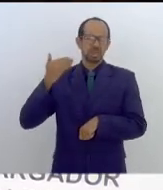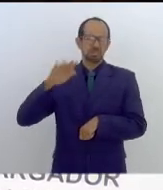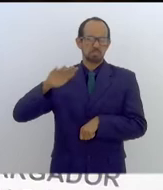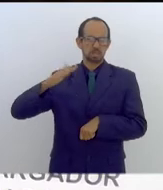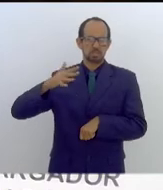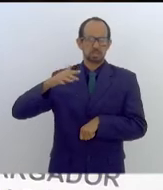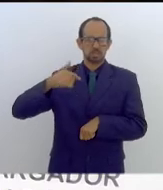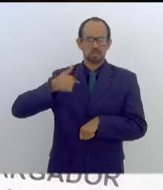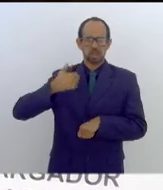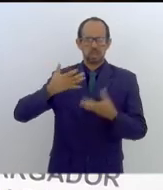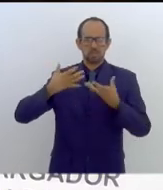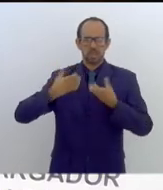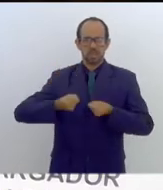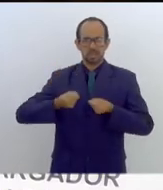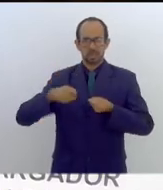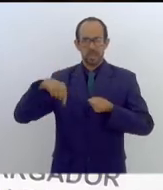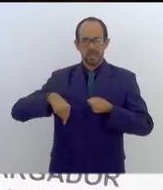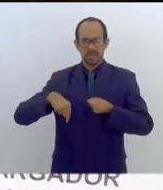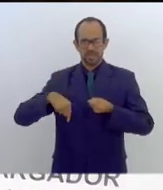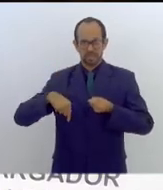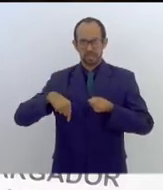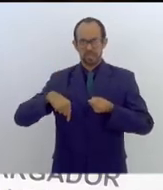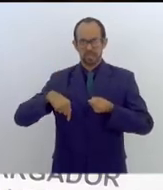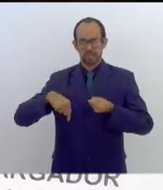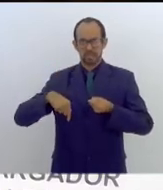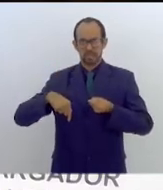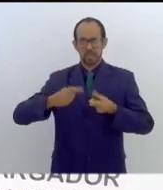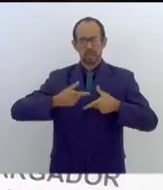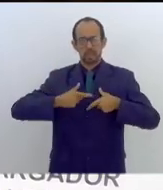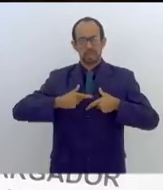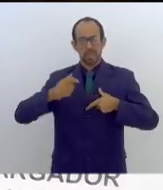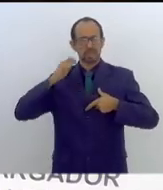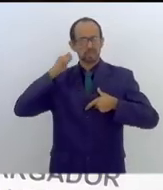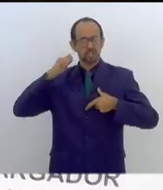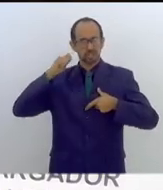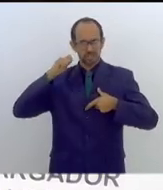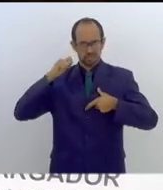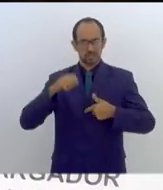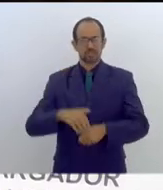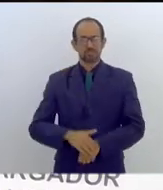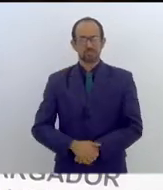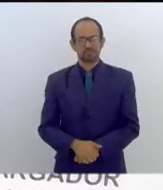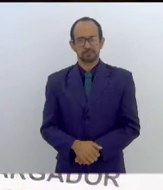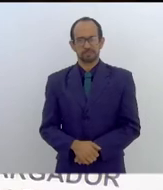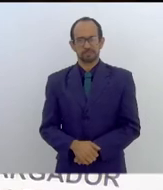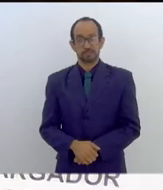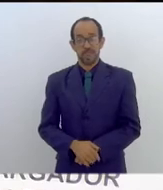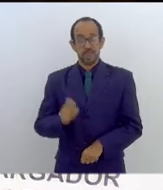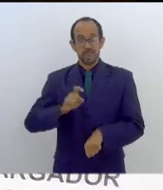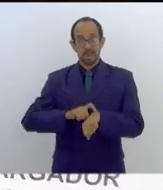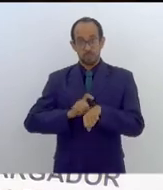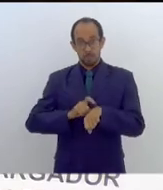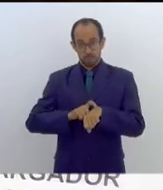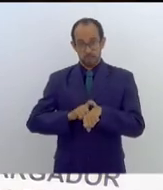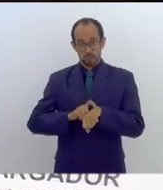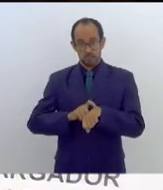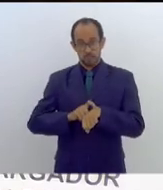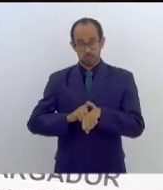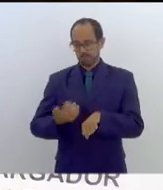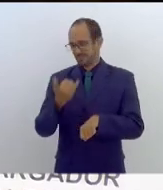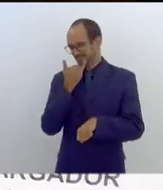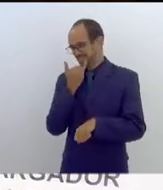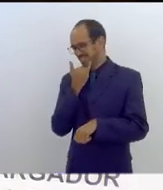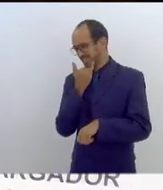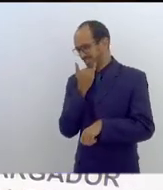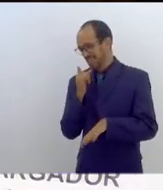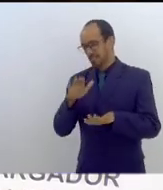isso eu vim receber a medalha Tiradentes aqui né E naquela ocasião me perdoe